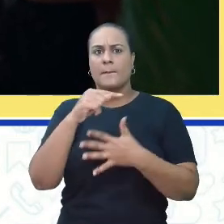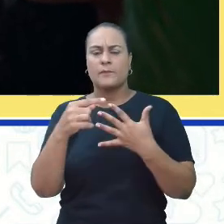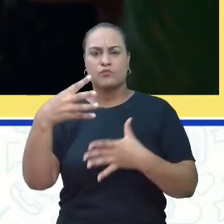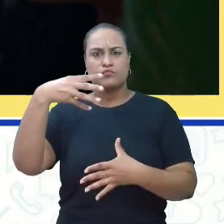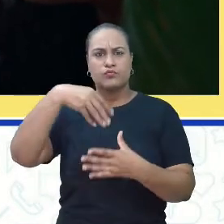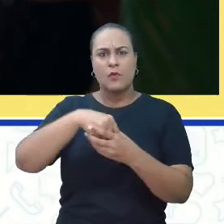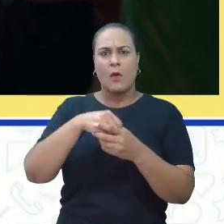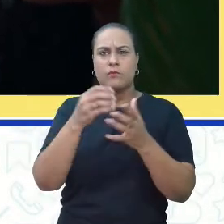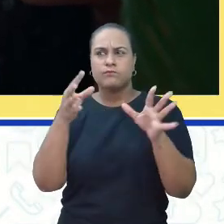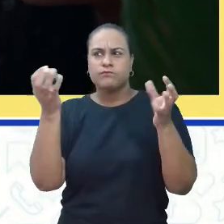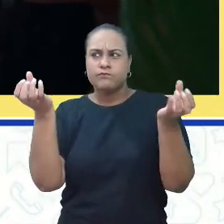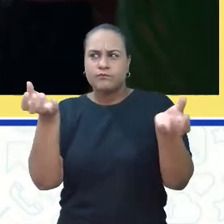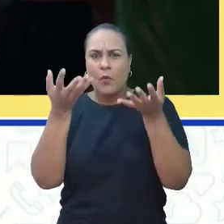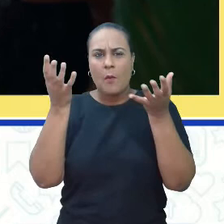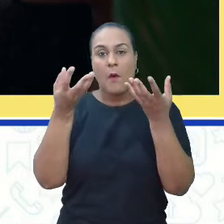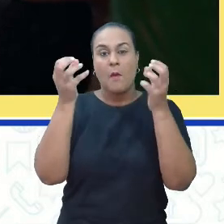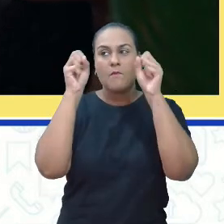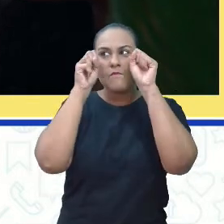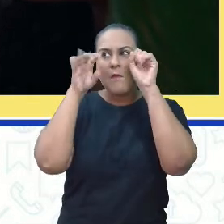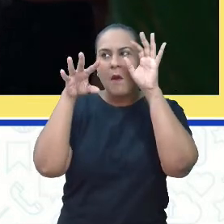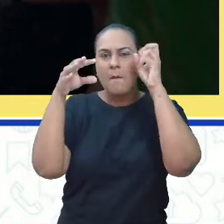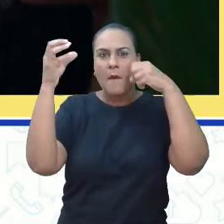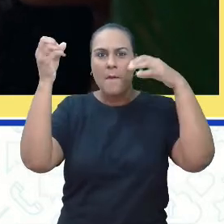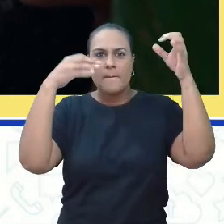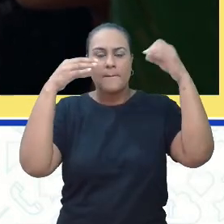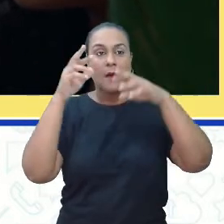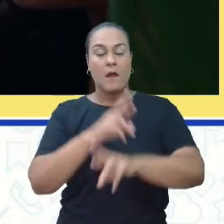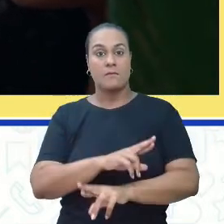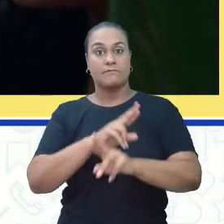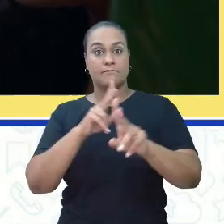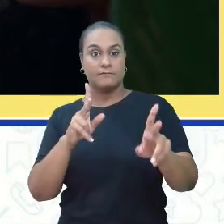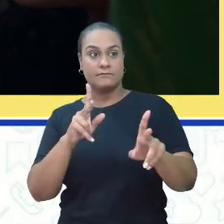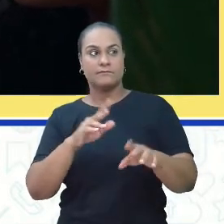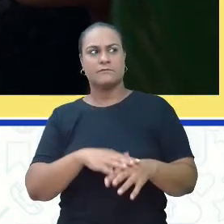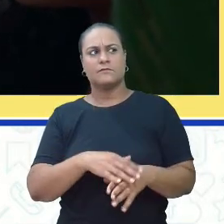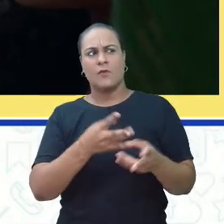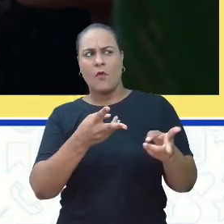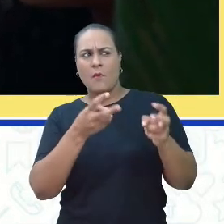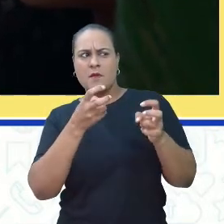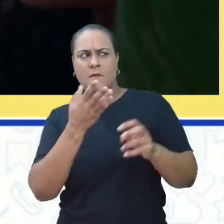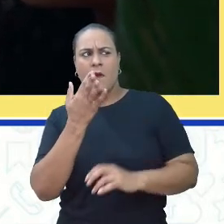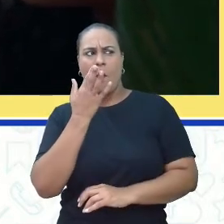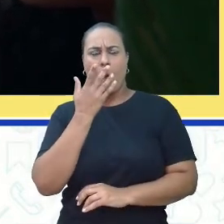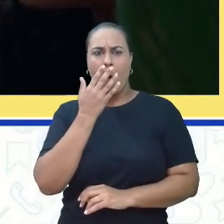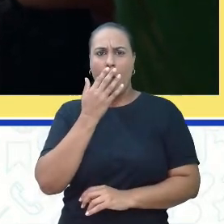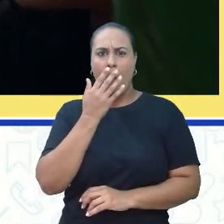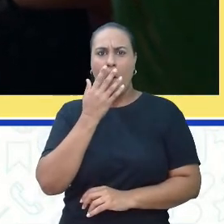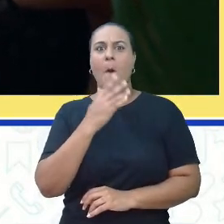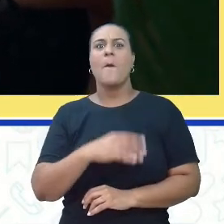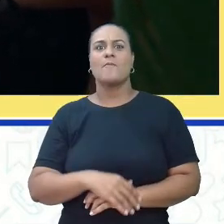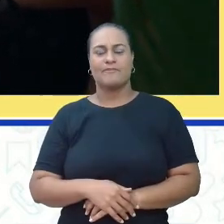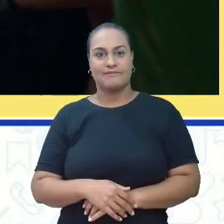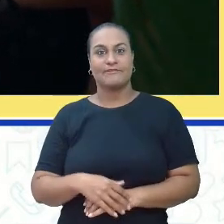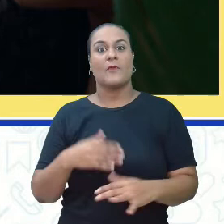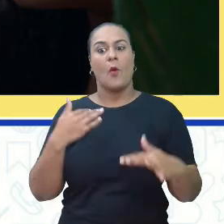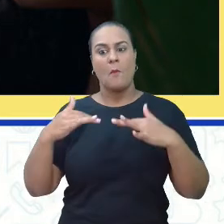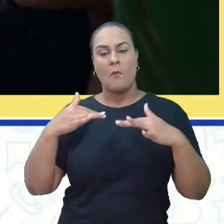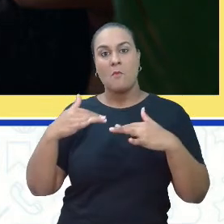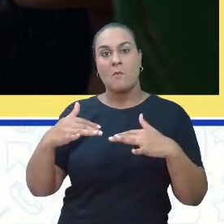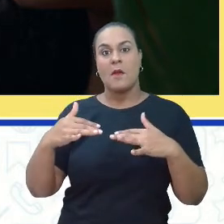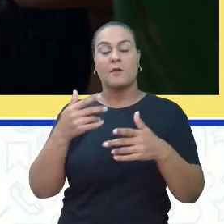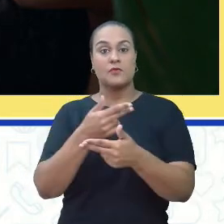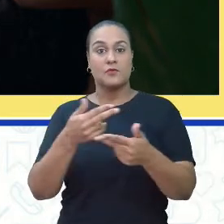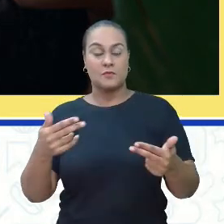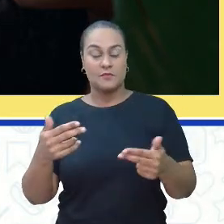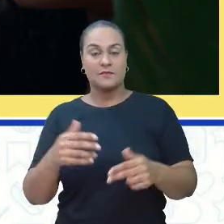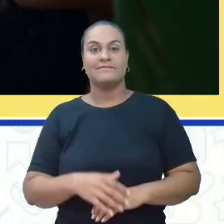estímulos luminosos e nos permitem distinguir cores, formas e a posição dos objetos. Então, aí, o que eu estou